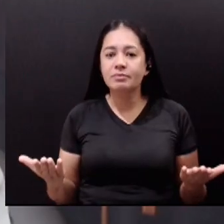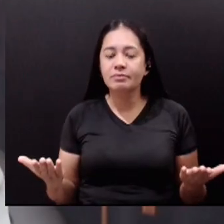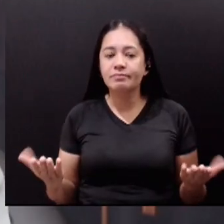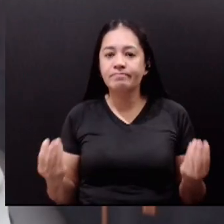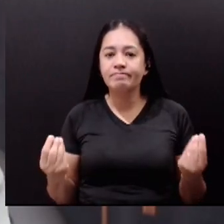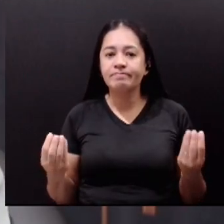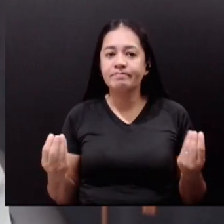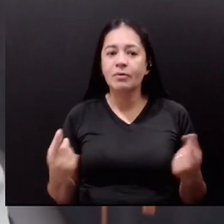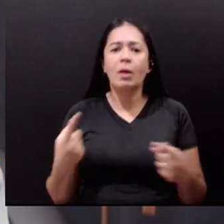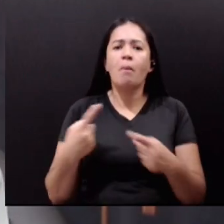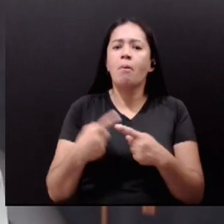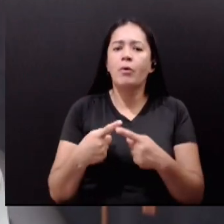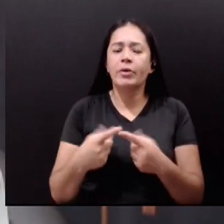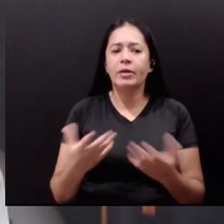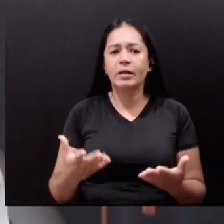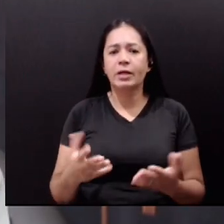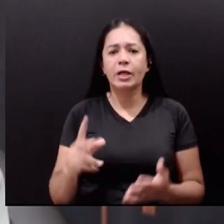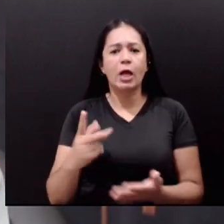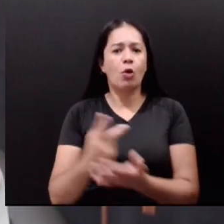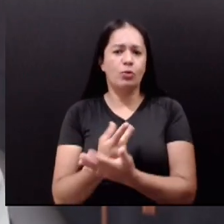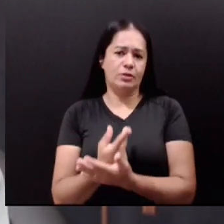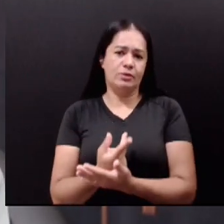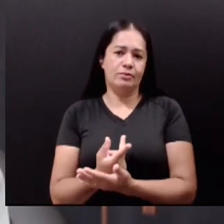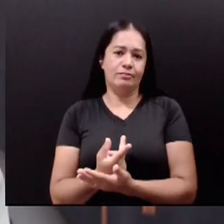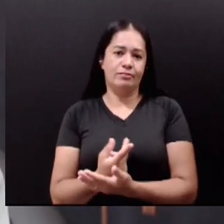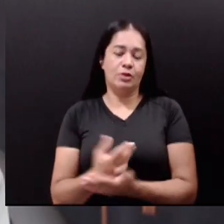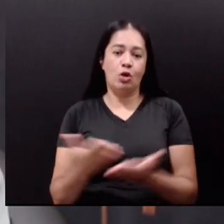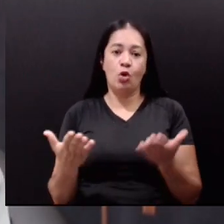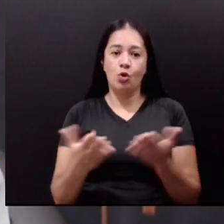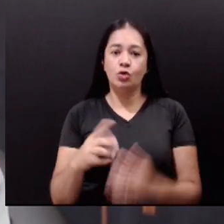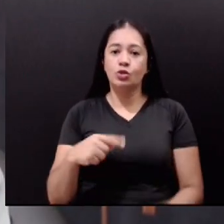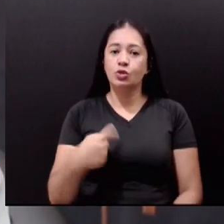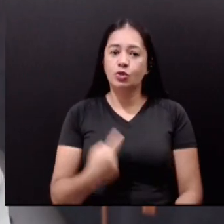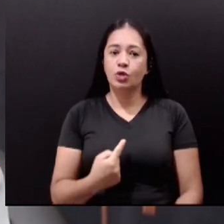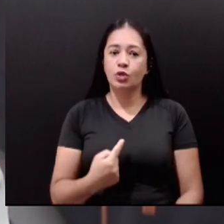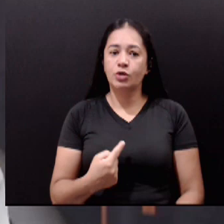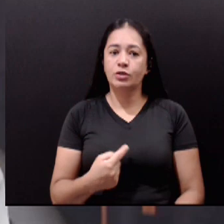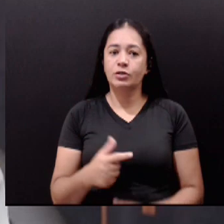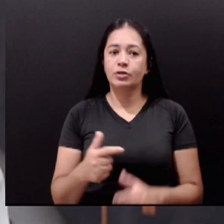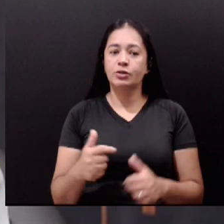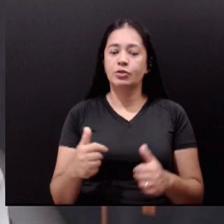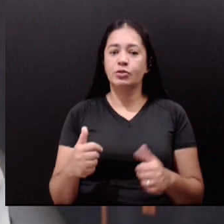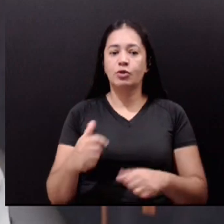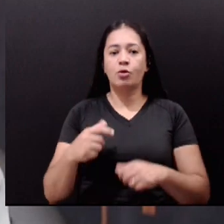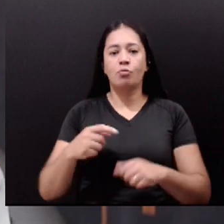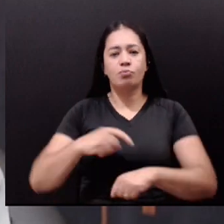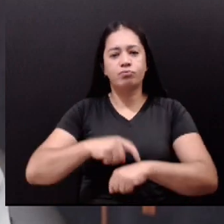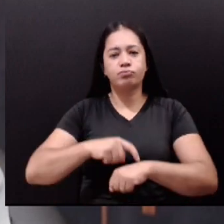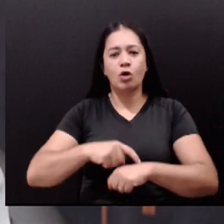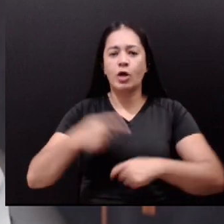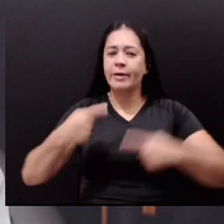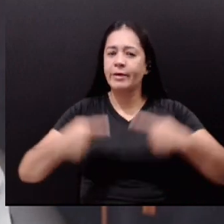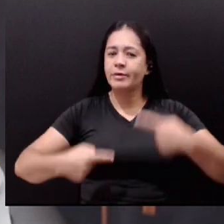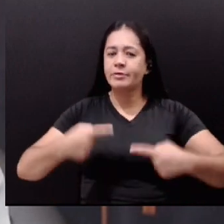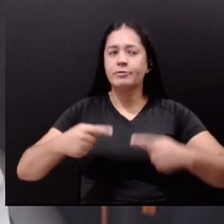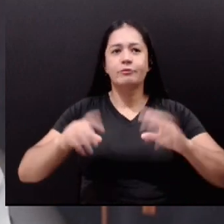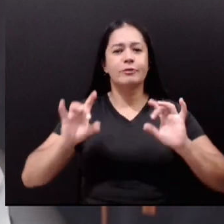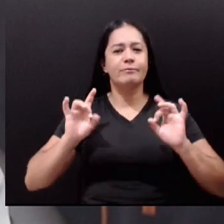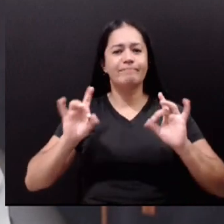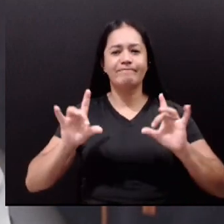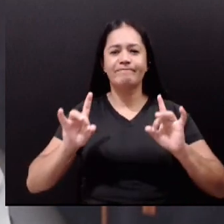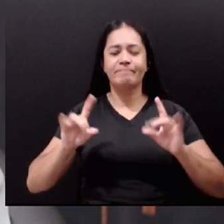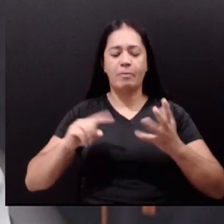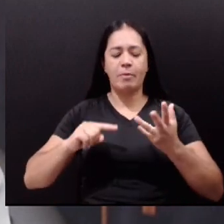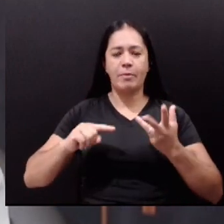que aconteceu isso? Então, eu acho que hoje a gente vai ter um espaço excelente para discutir vários pontos, né? A fragilidade